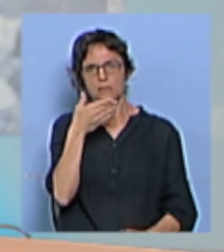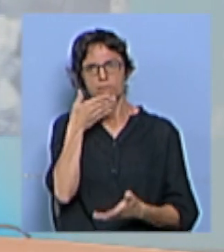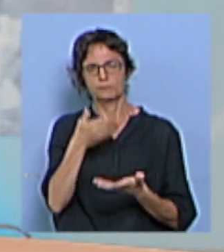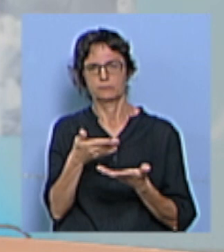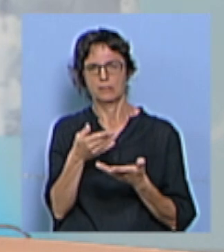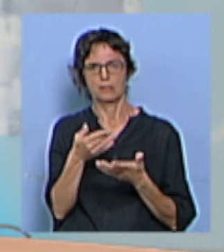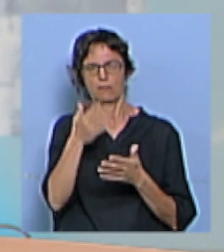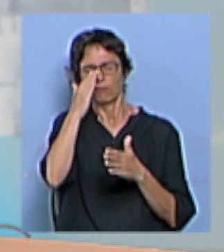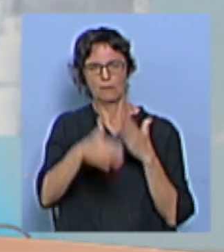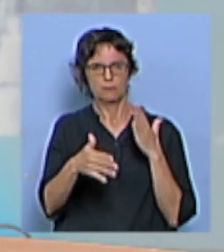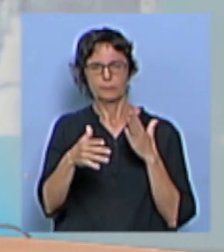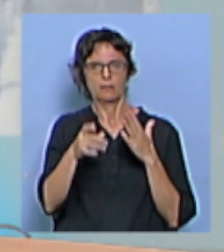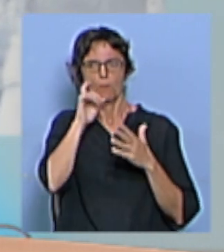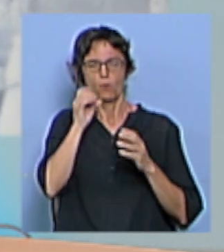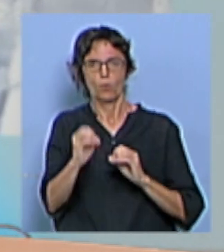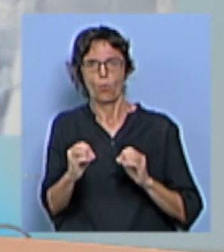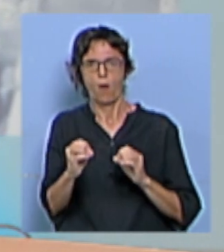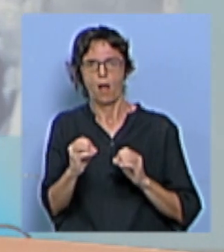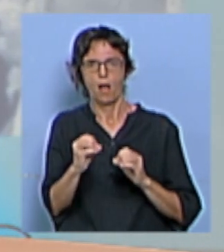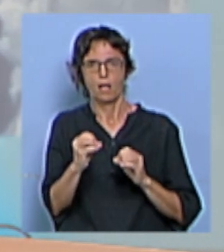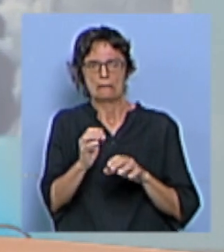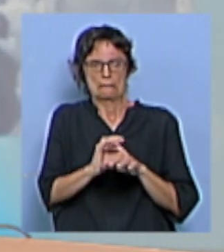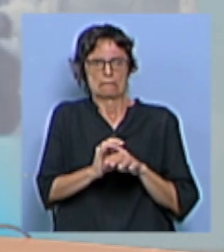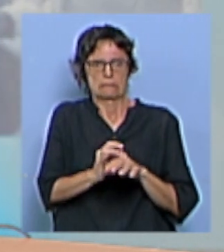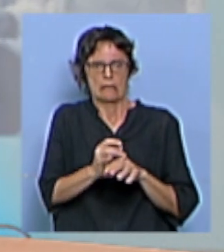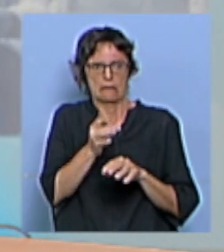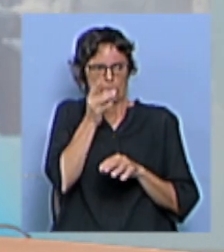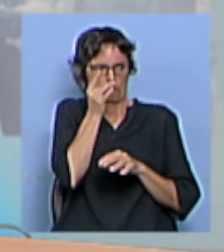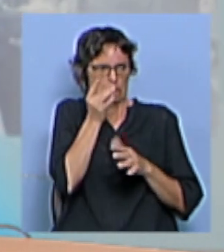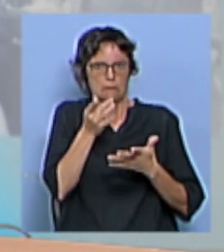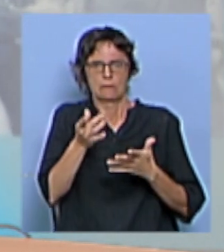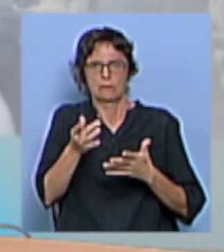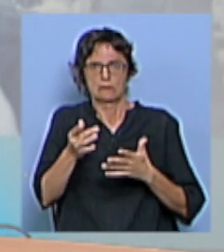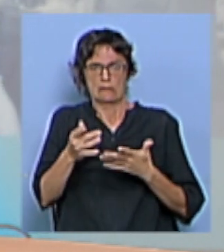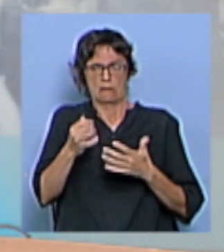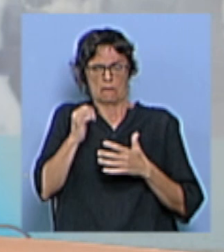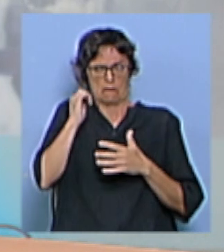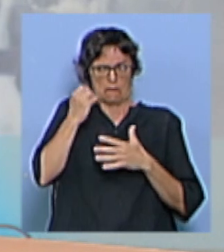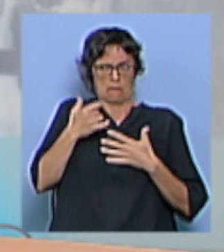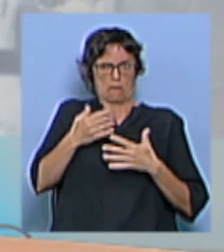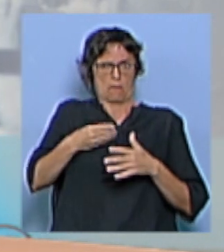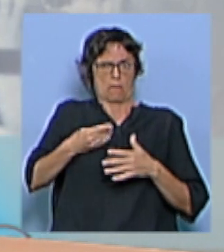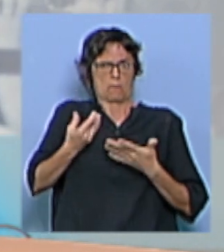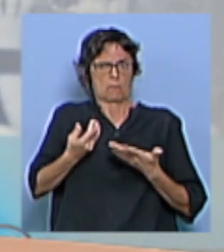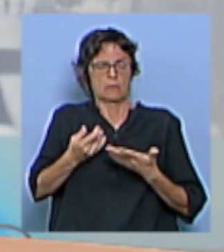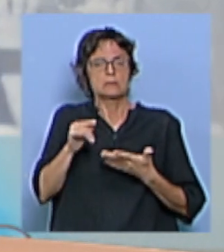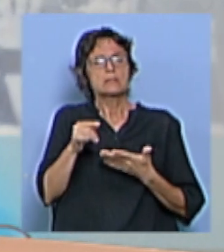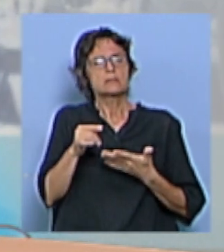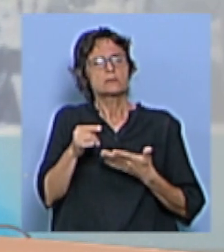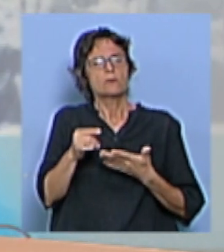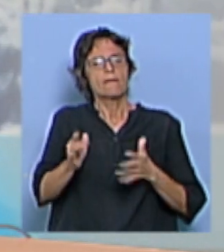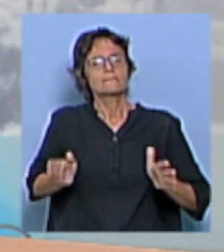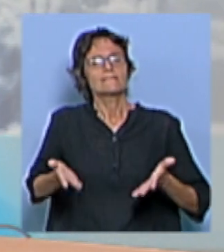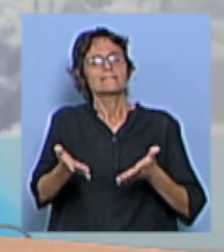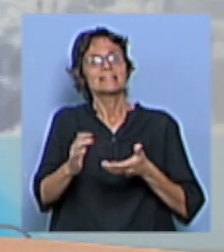mais desprotegidos, logo frágeis, vulneráveis, estimula também a solidariedade,